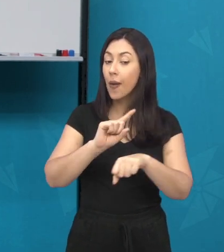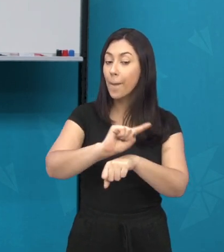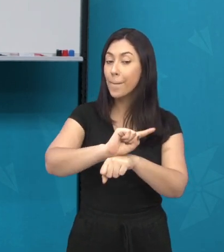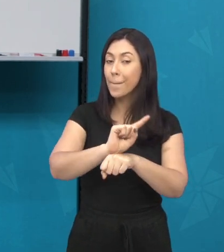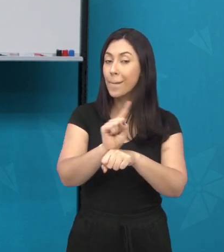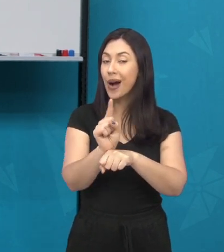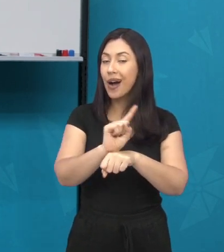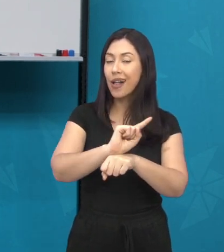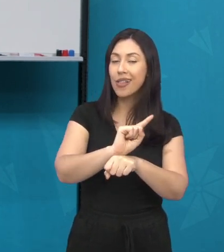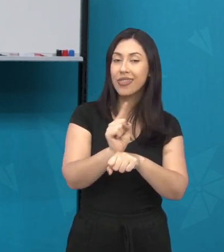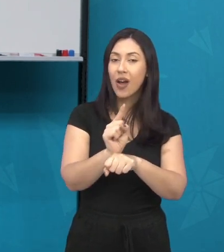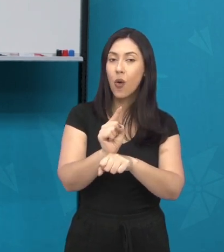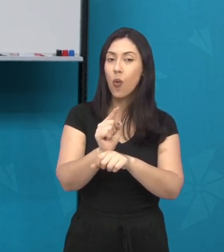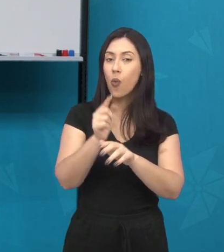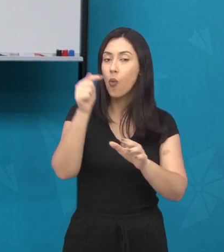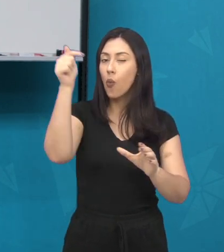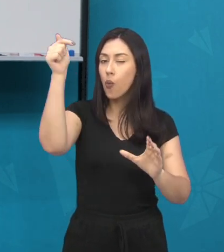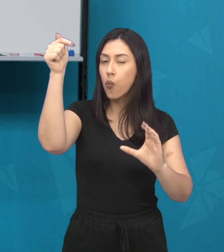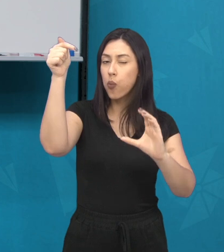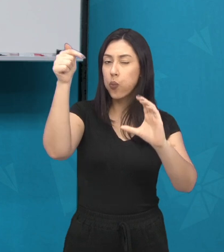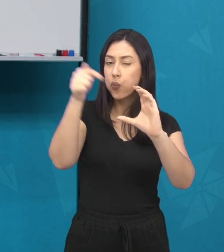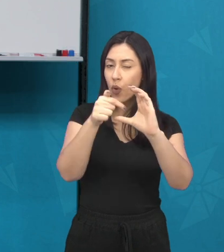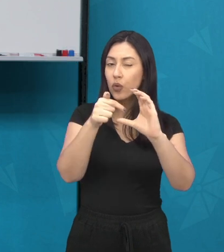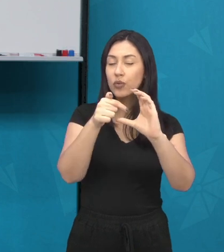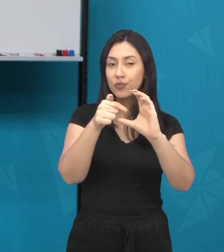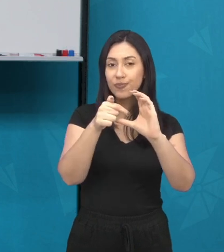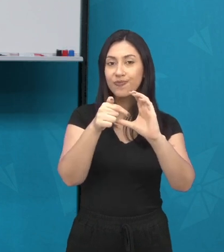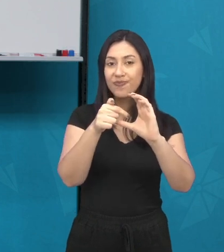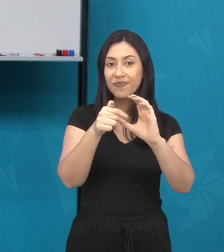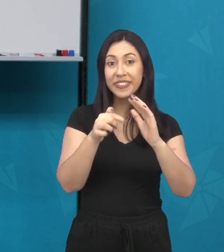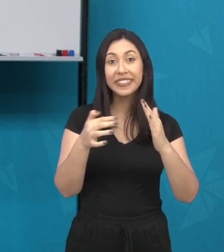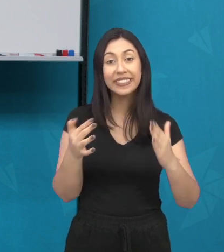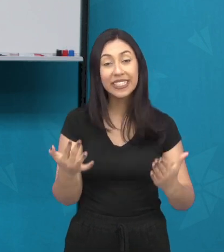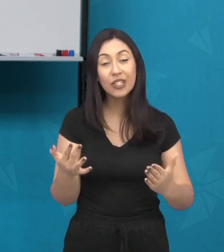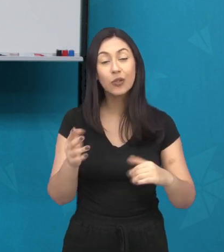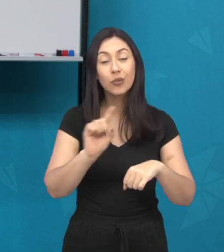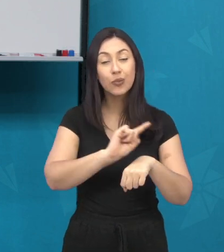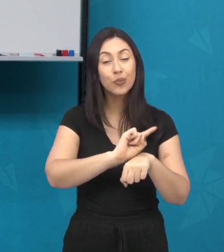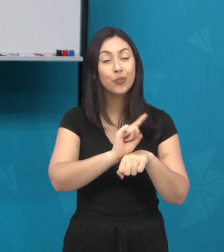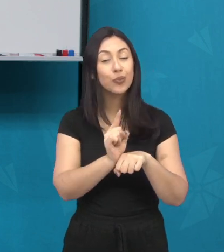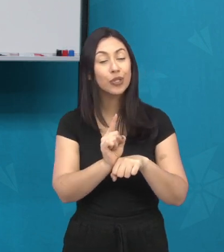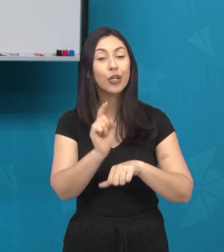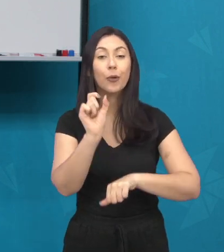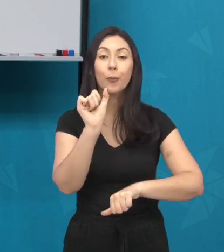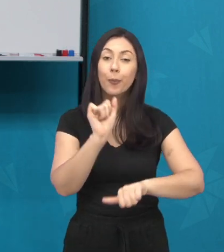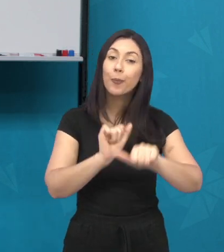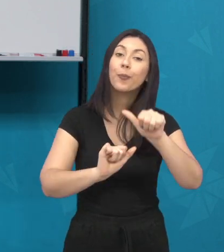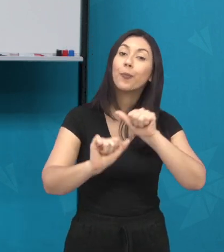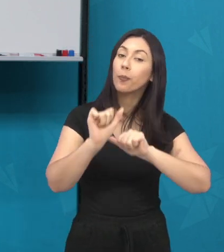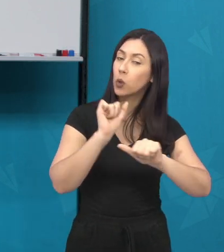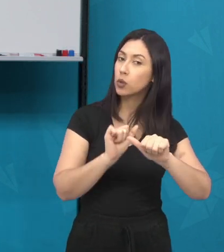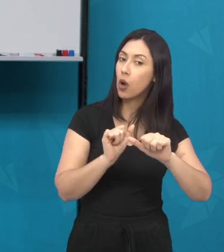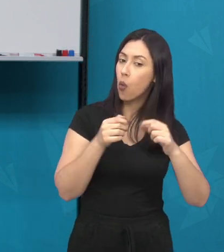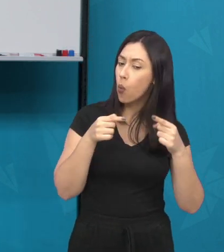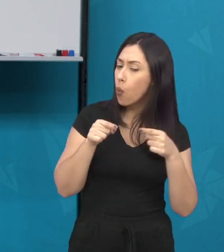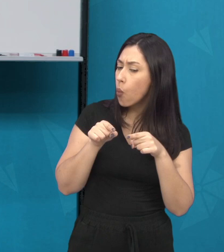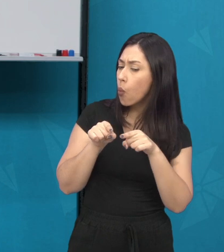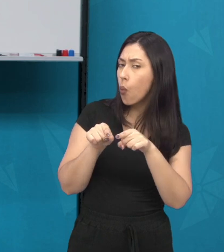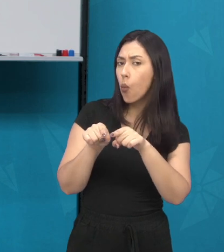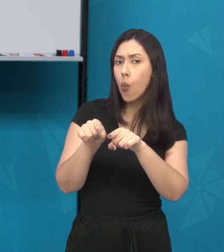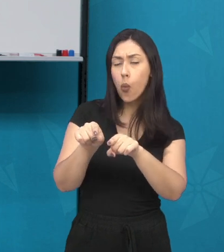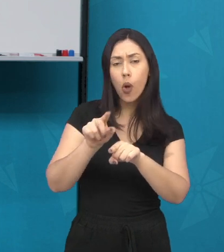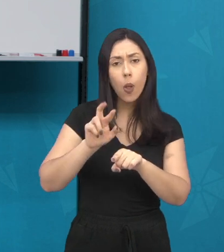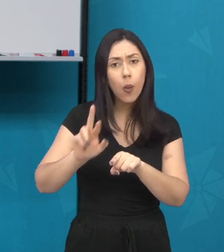Altera a direção do vetor veloc idade então eu não tenho um movimento retilíneo uniforme Eu tenho um